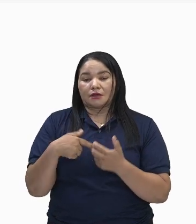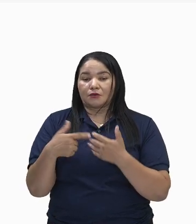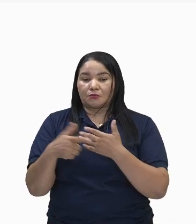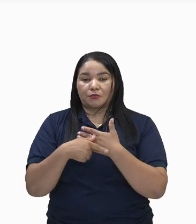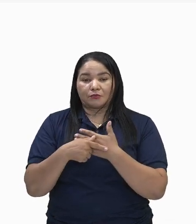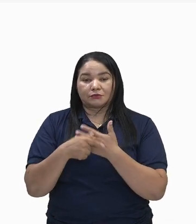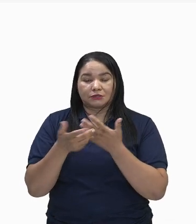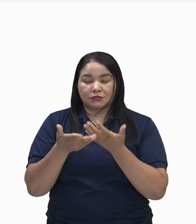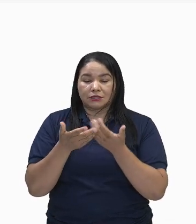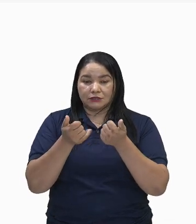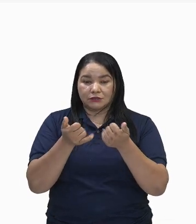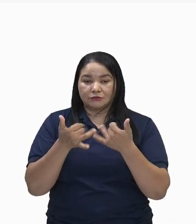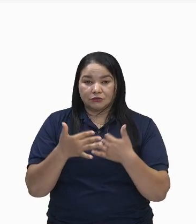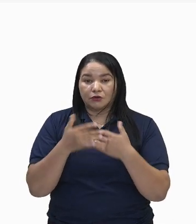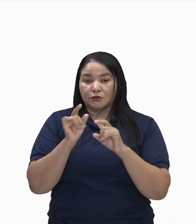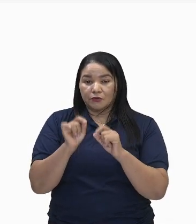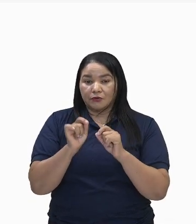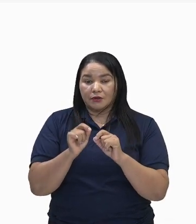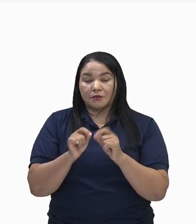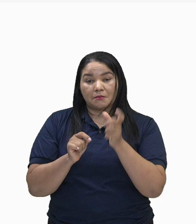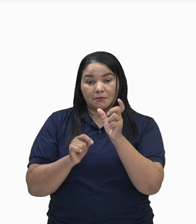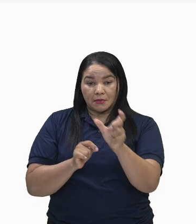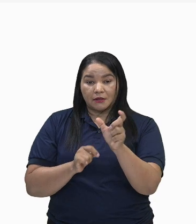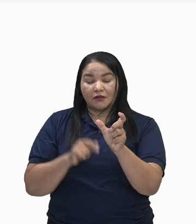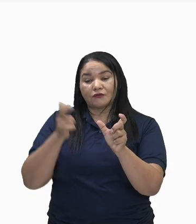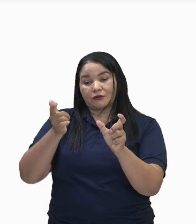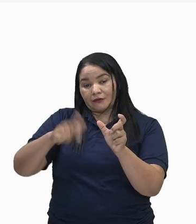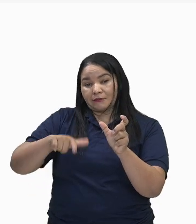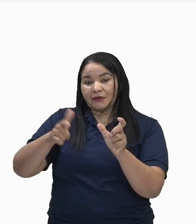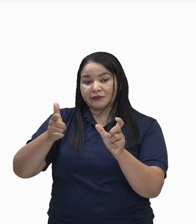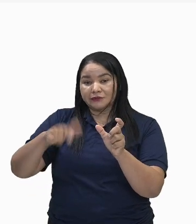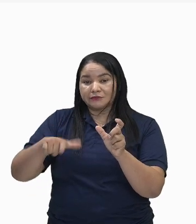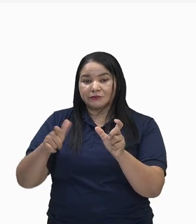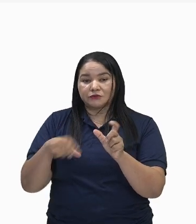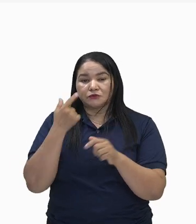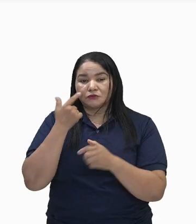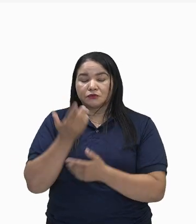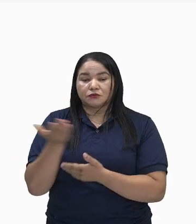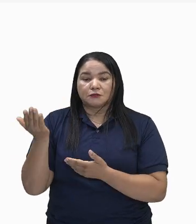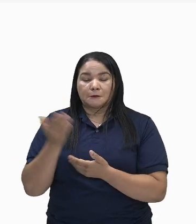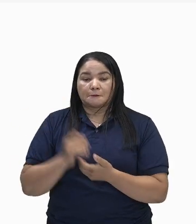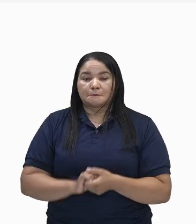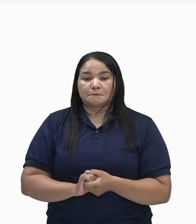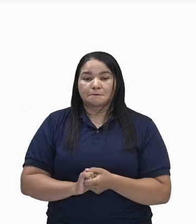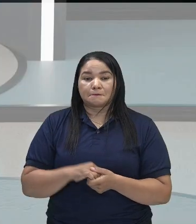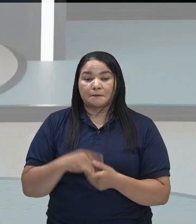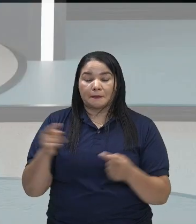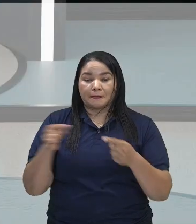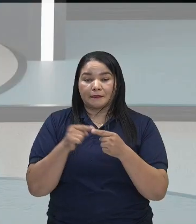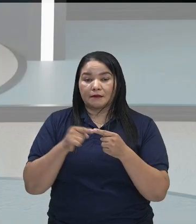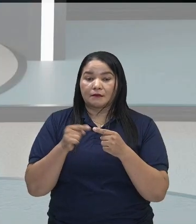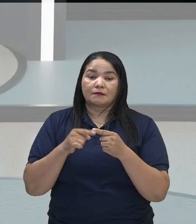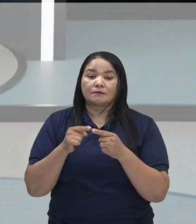E isto é um pleonasmo literário, ok? Vamos ver então na literatura.